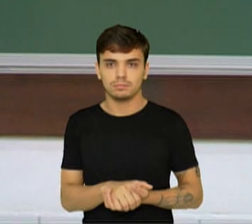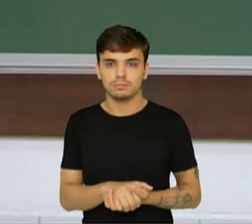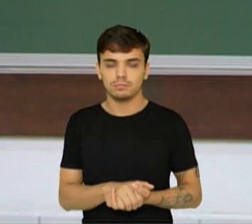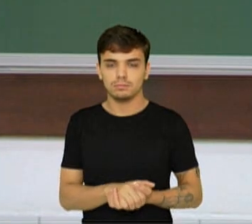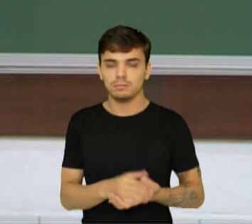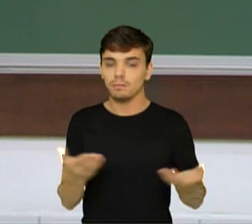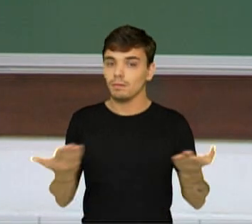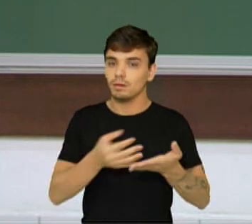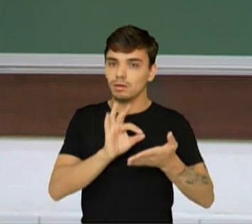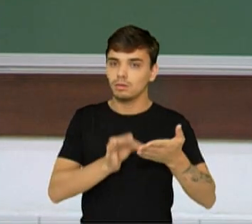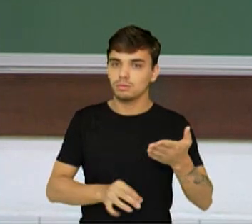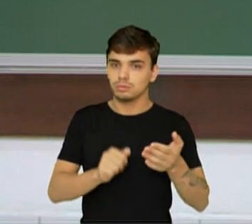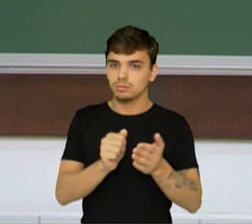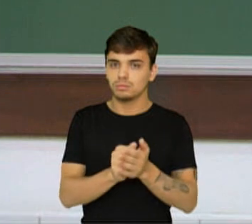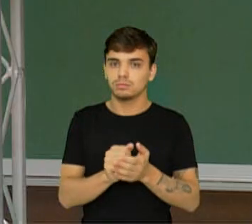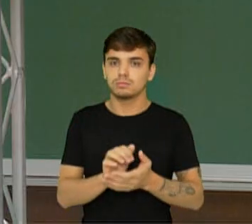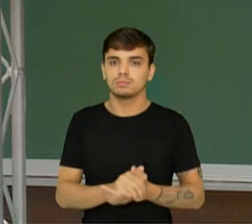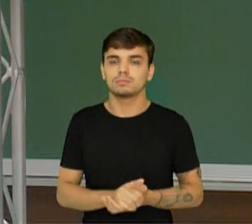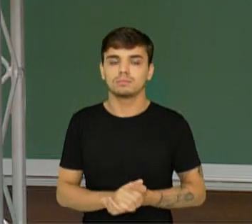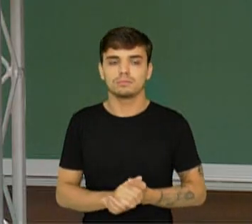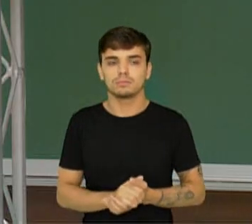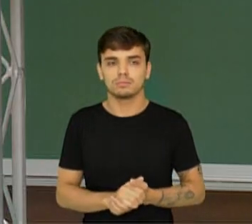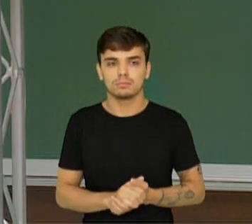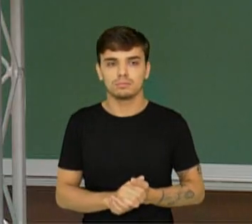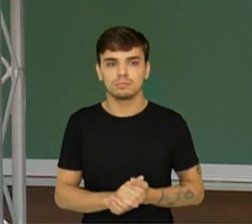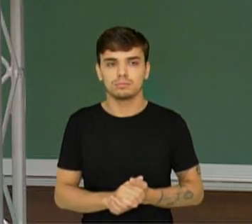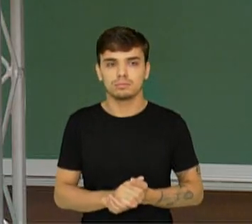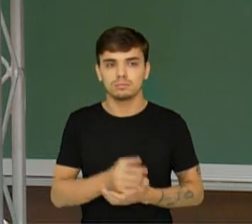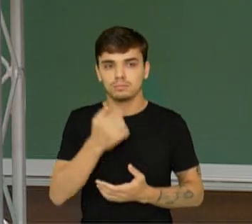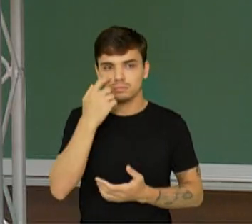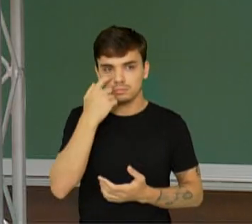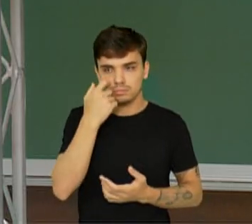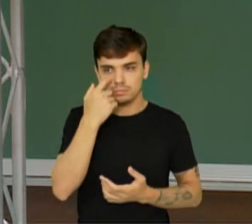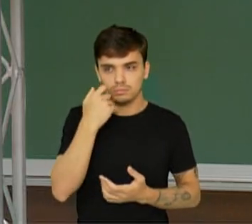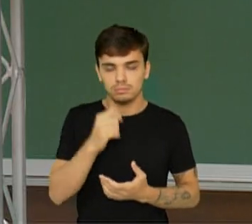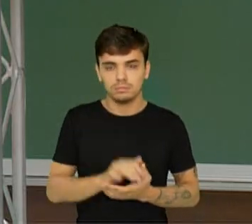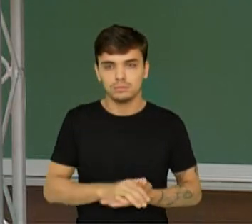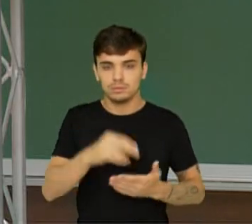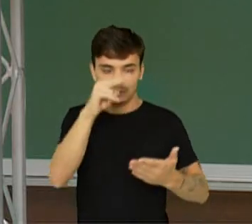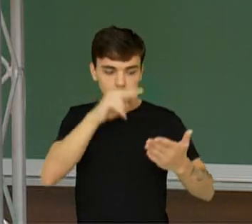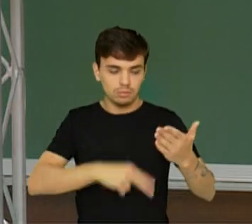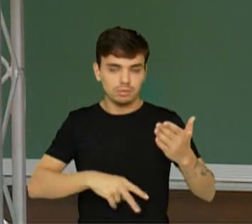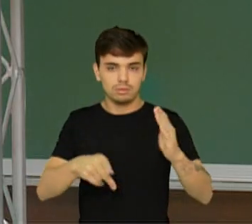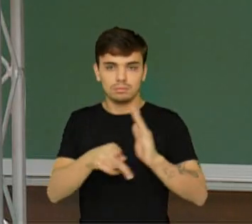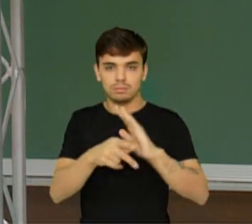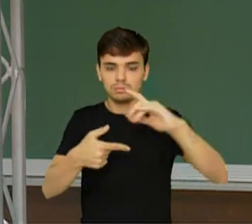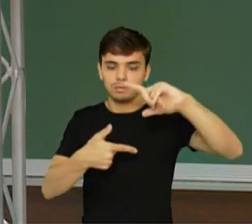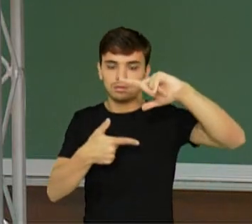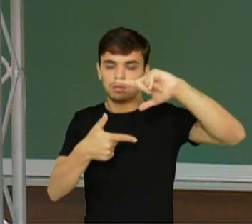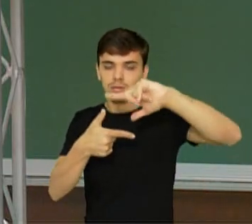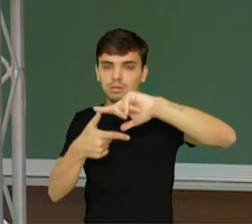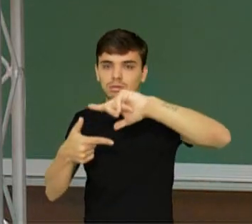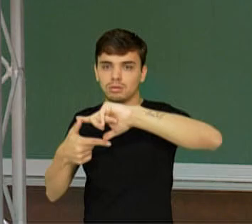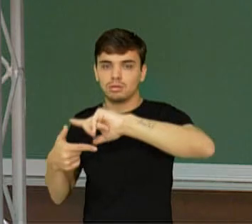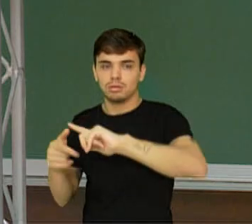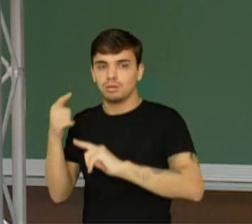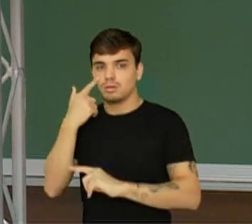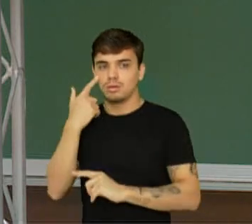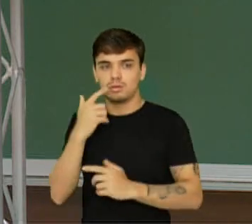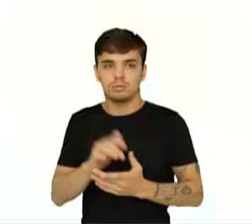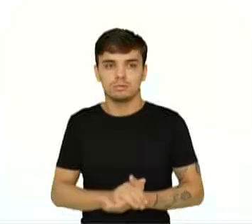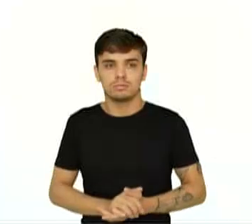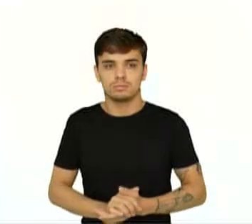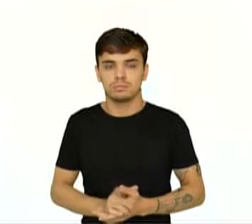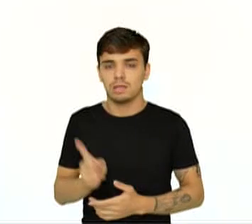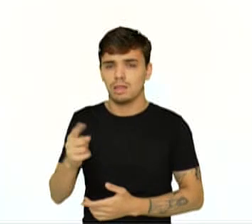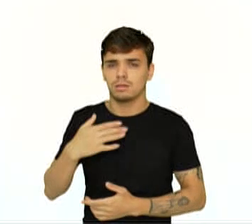A corrigir, chicos. A ver nuestro quiz, entonces. Leemos en la tira de Mafalda que a ella